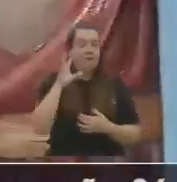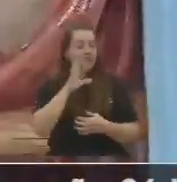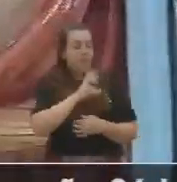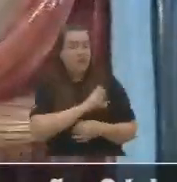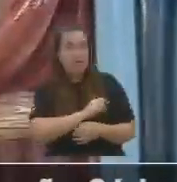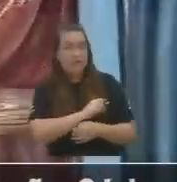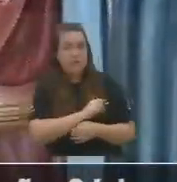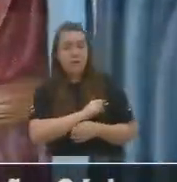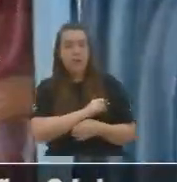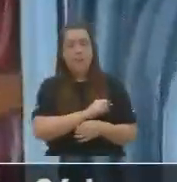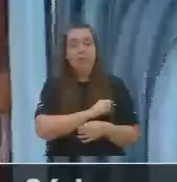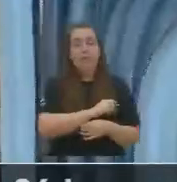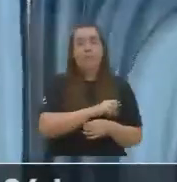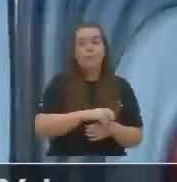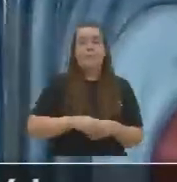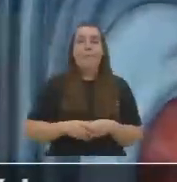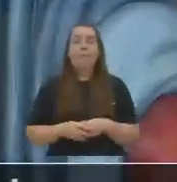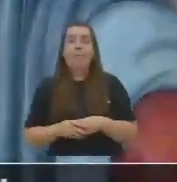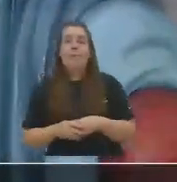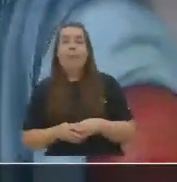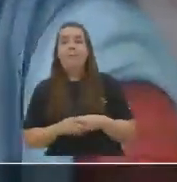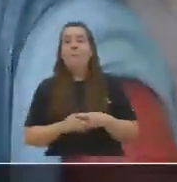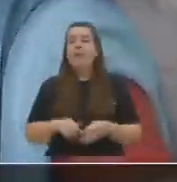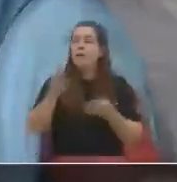amor, tão grande amor.